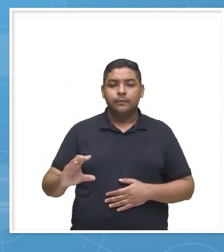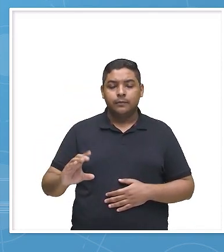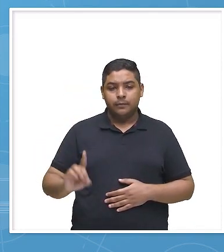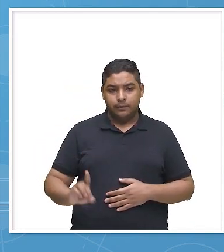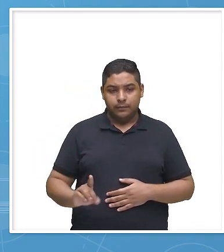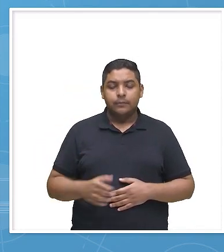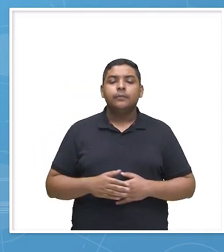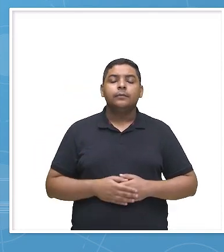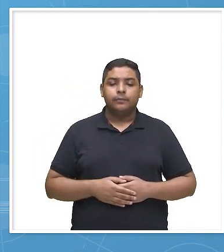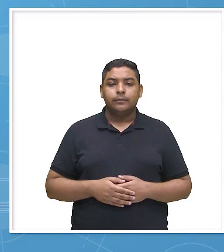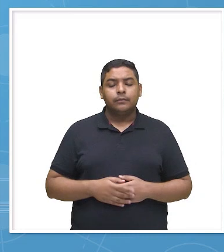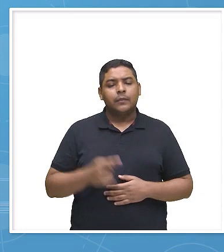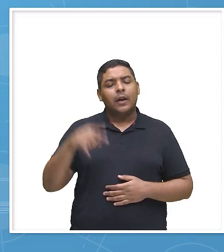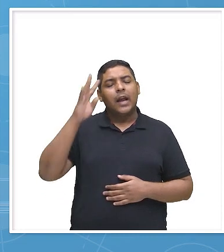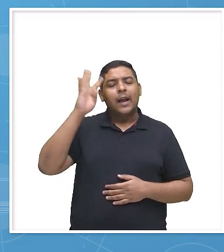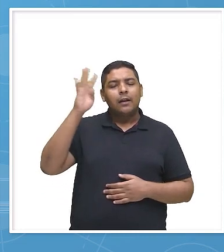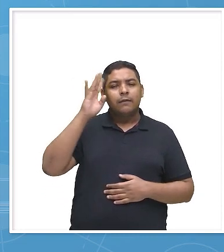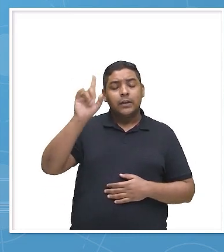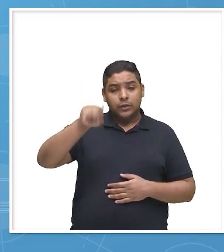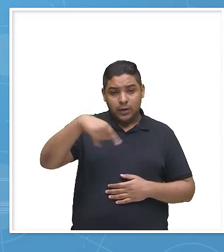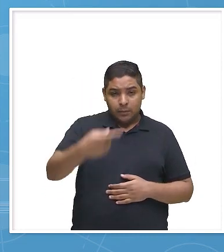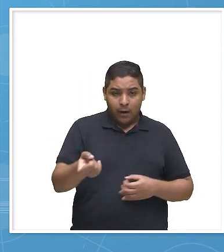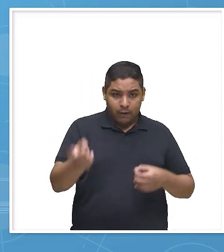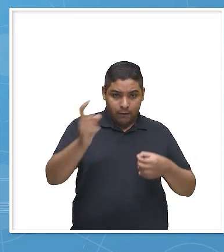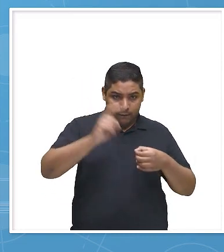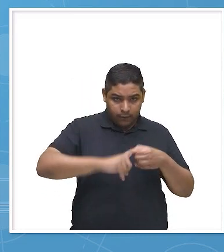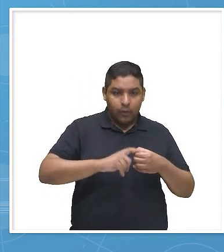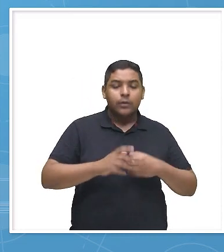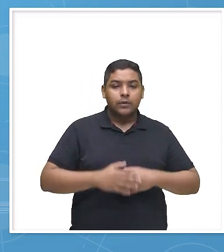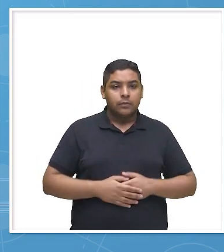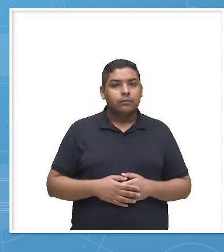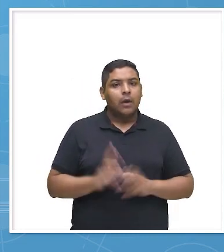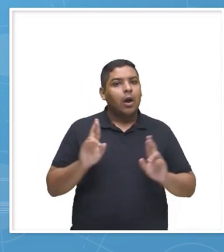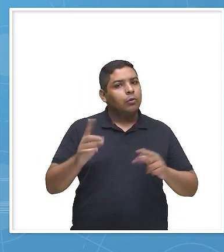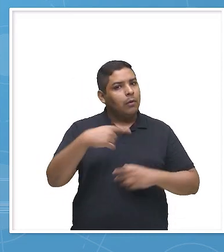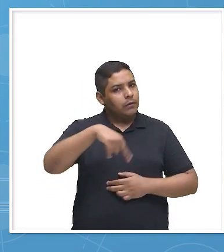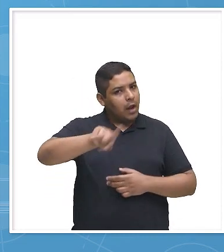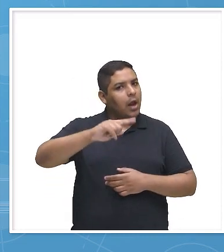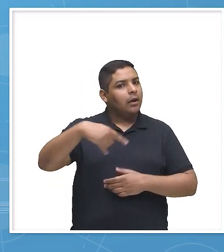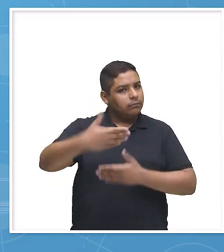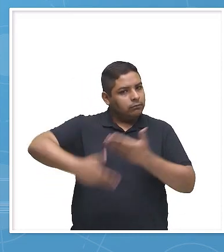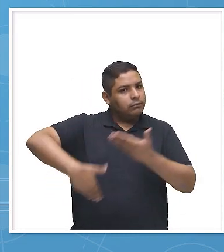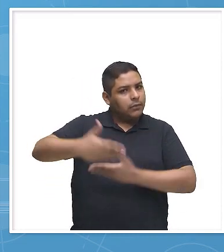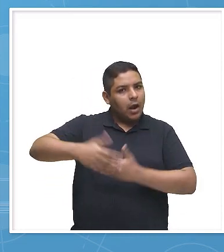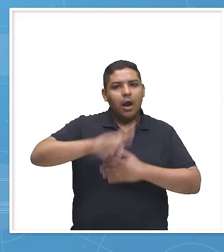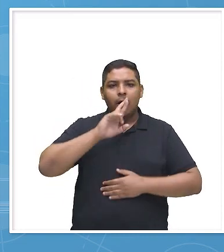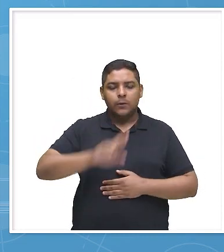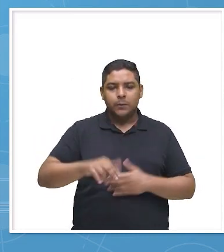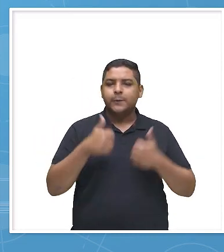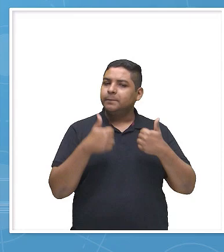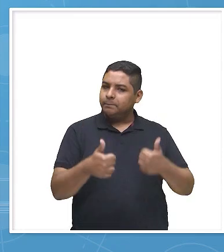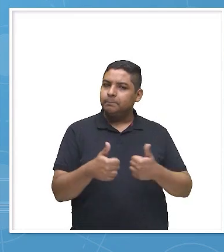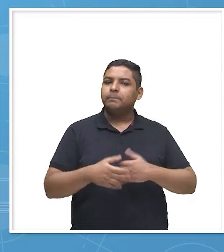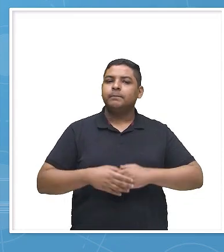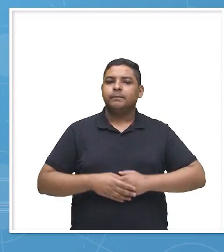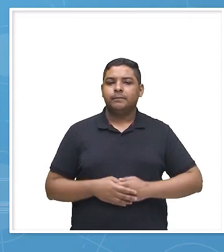refletirem. Daqui a pouco a gente vai voltar e eu espero que vocês interajam com a gente com a resposta de vocês, ok, gente?